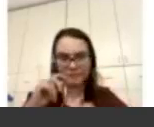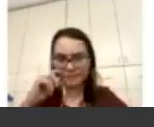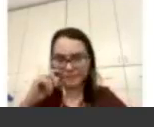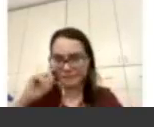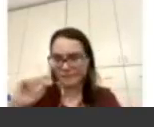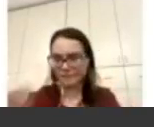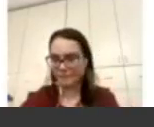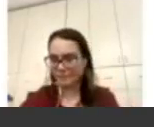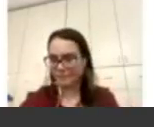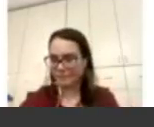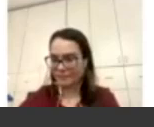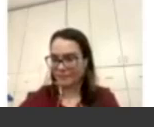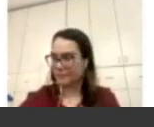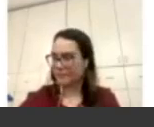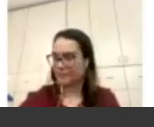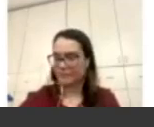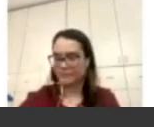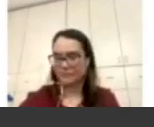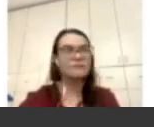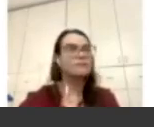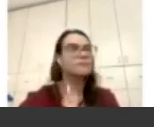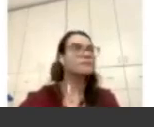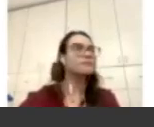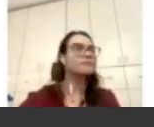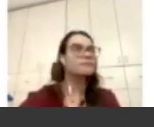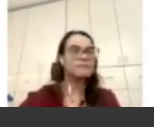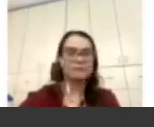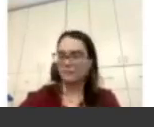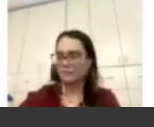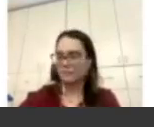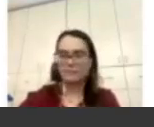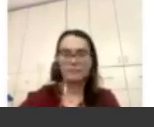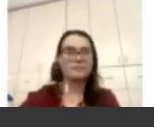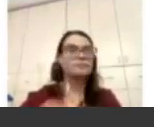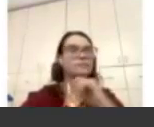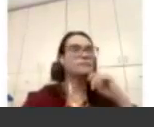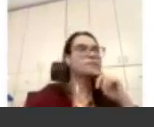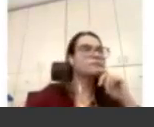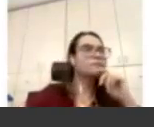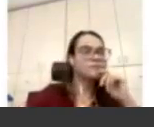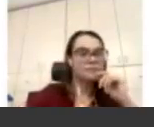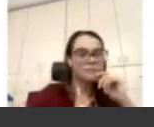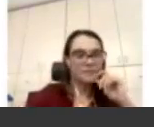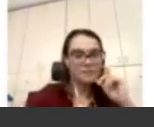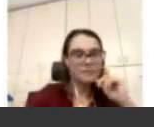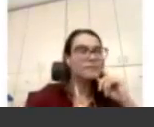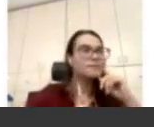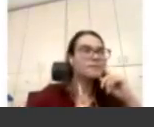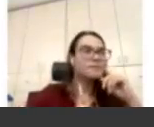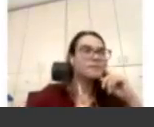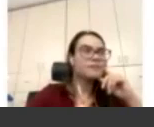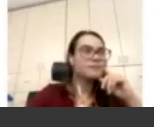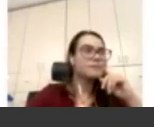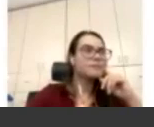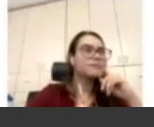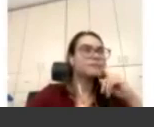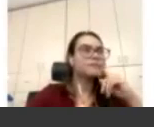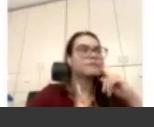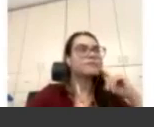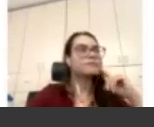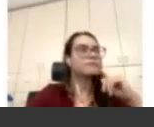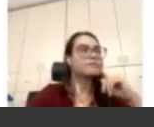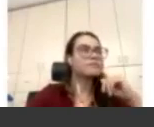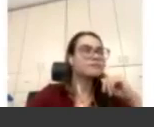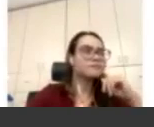tempo, né? Não é uma doença nova. Macacos e humanos são considerados hospedeiros incidentais da doença. Até então a gente não tem muita certeza